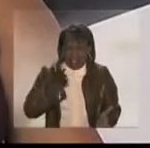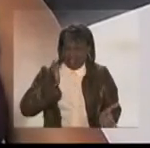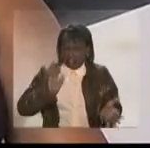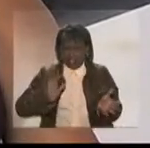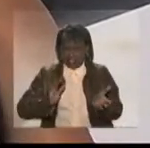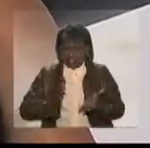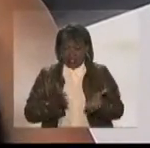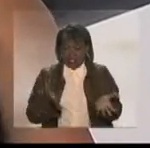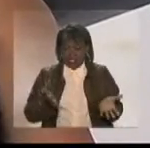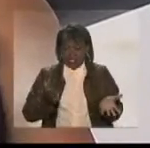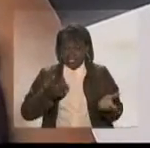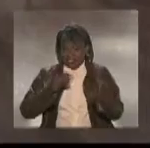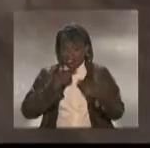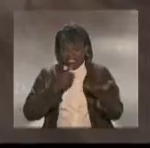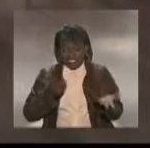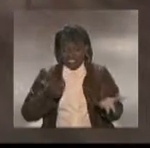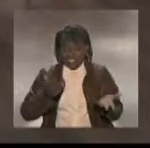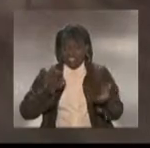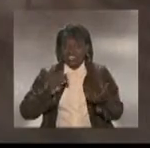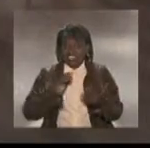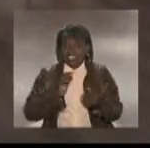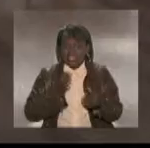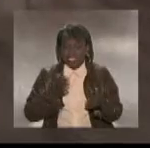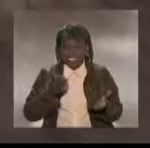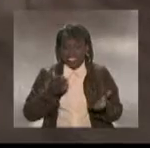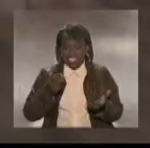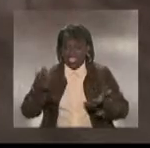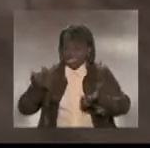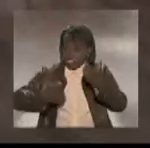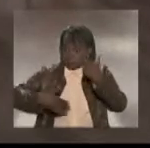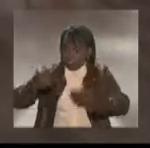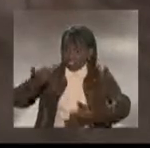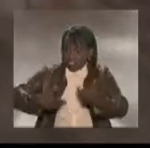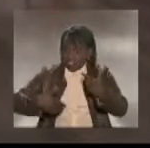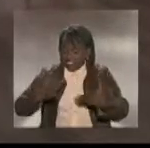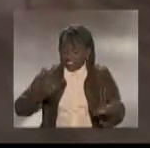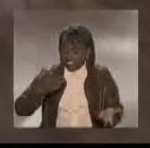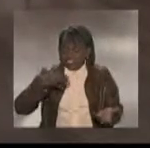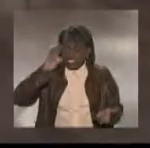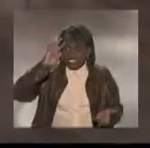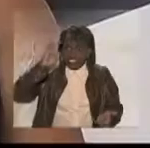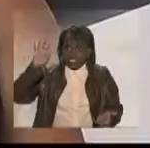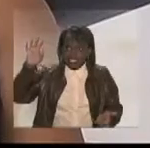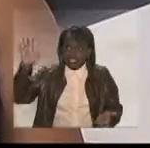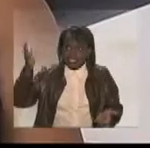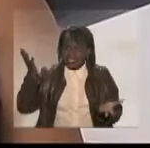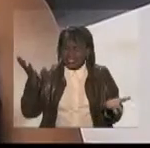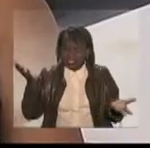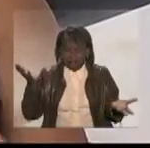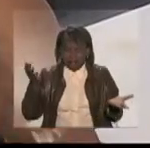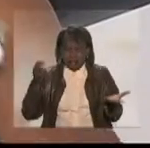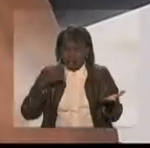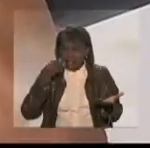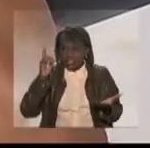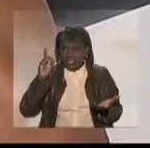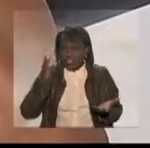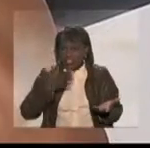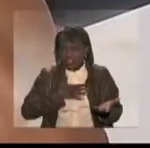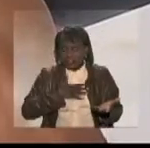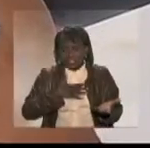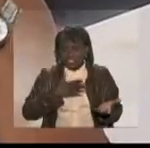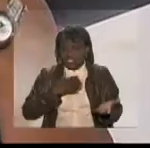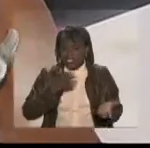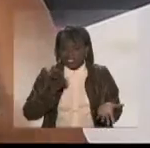tudo muito uma droga. Não, eu assim, até... Ela descrevendo a cena, você ficava assim, meu